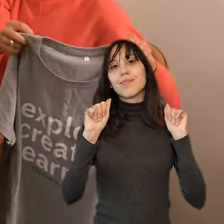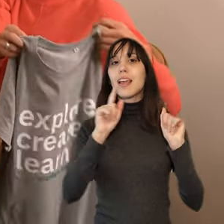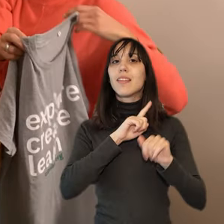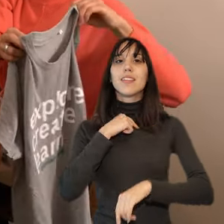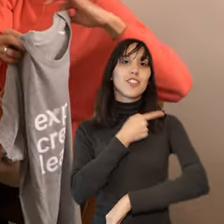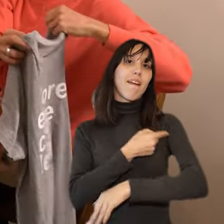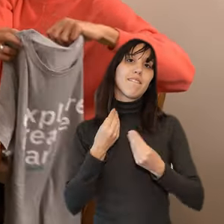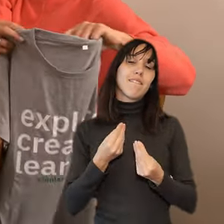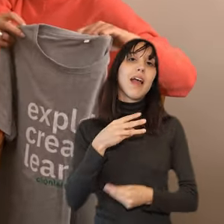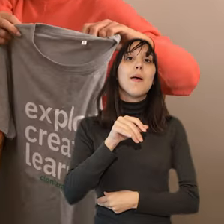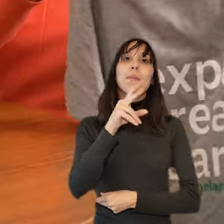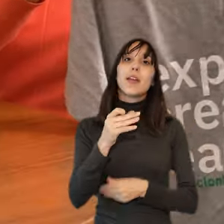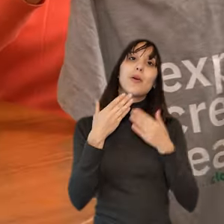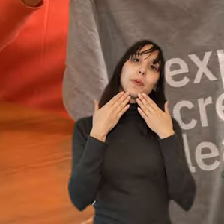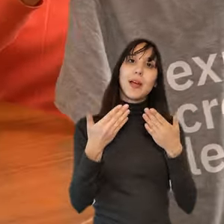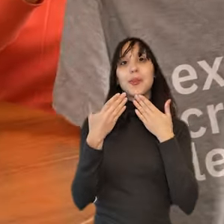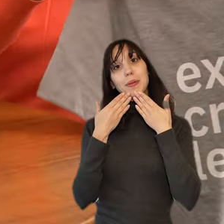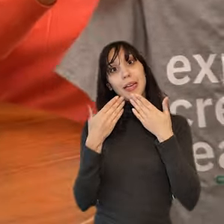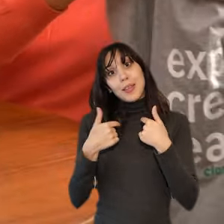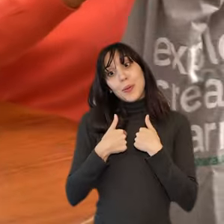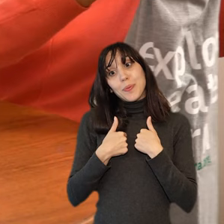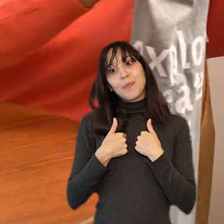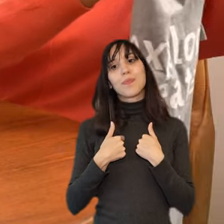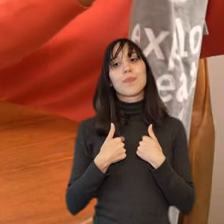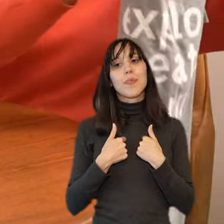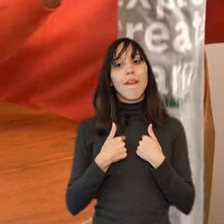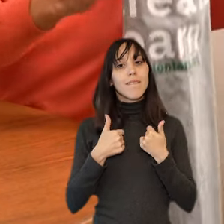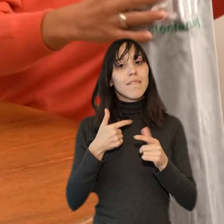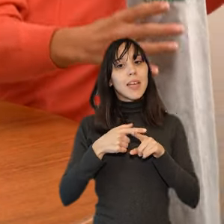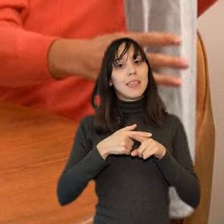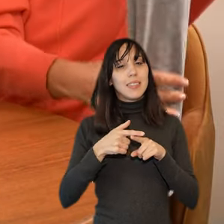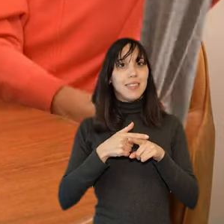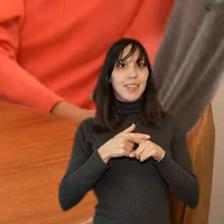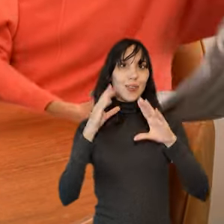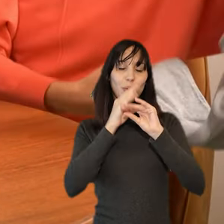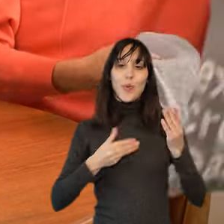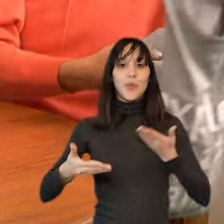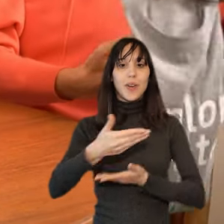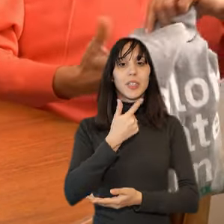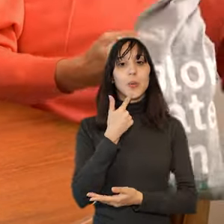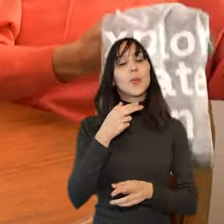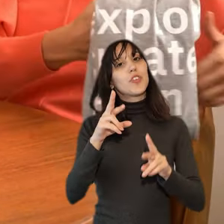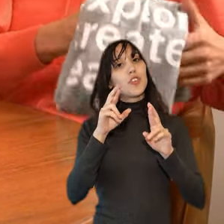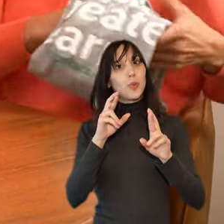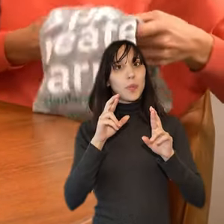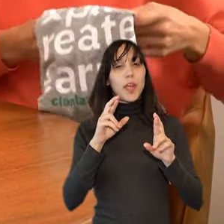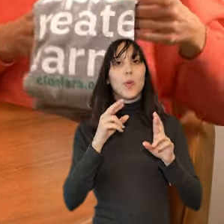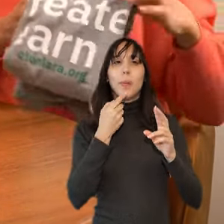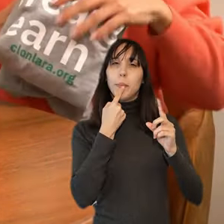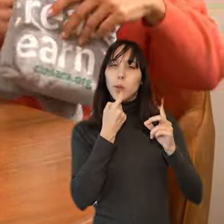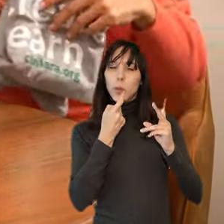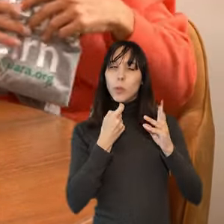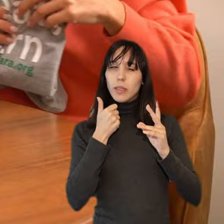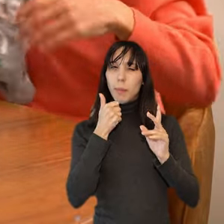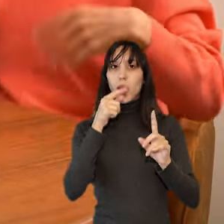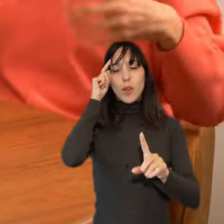t-shirts obada muito obrigada eu foi muito muito interessante esta conversa esperamos ter feito assim as perguntas